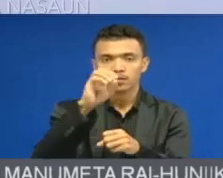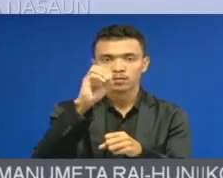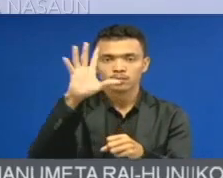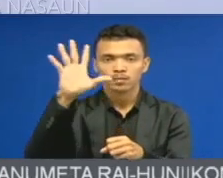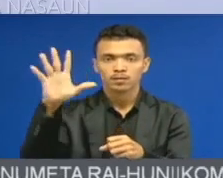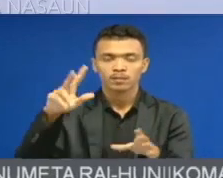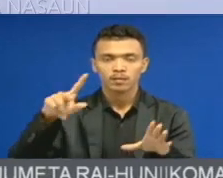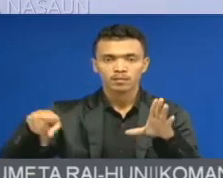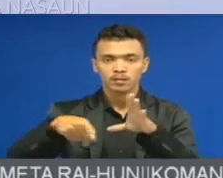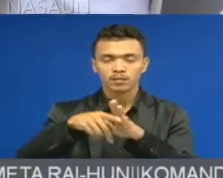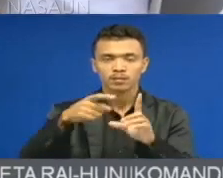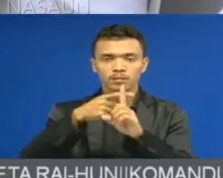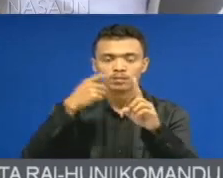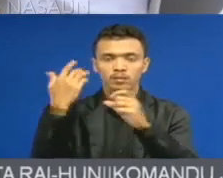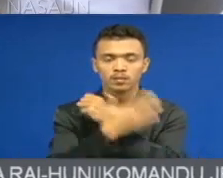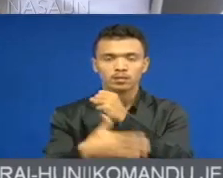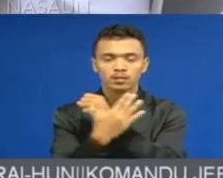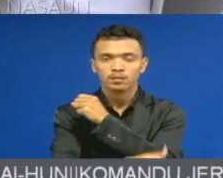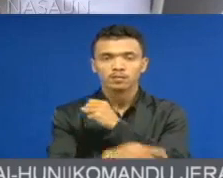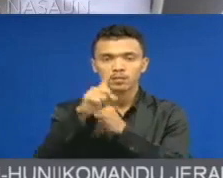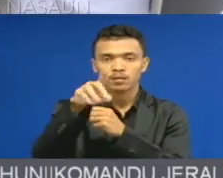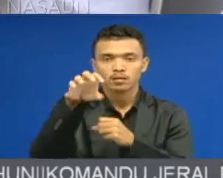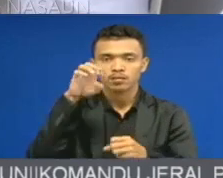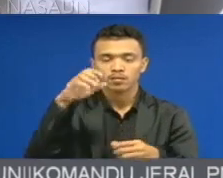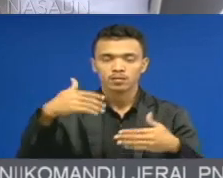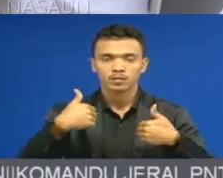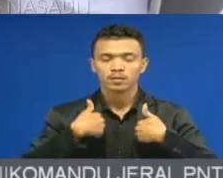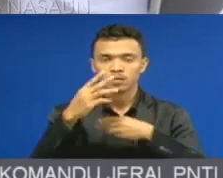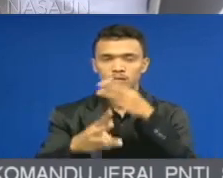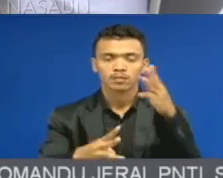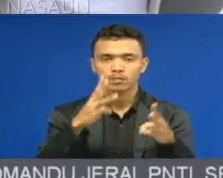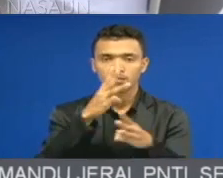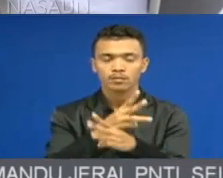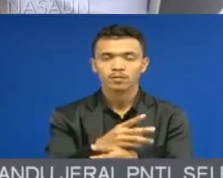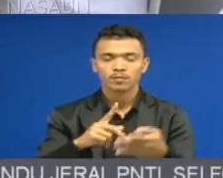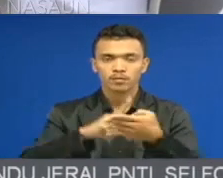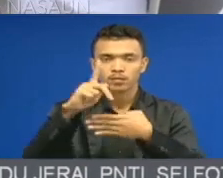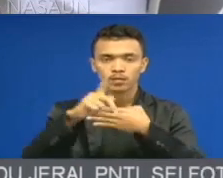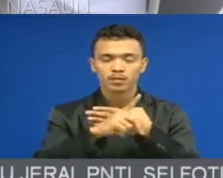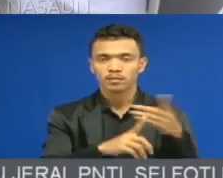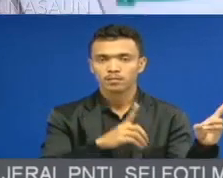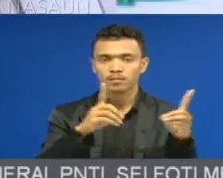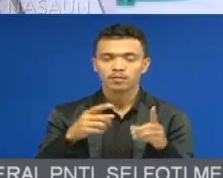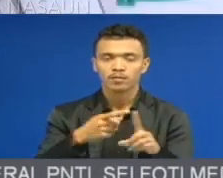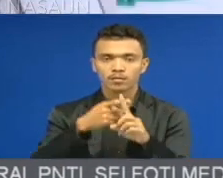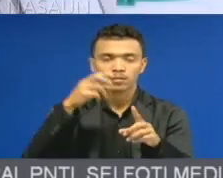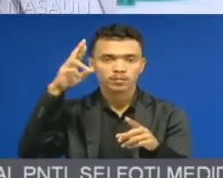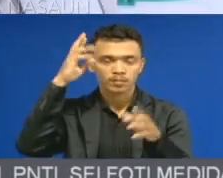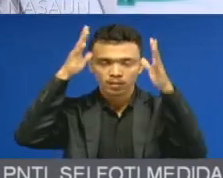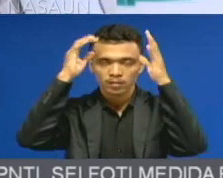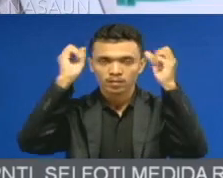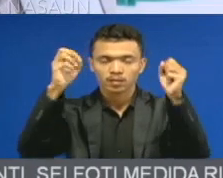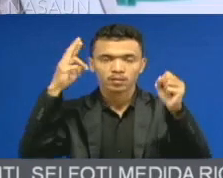nebe participa husi nação Atos Racing e Hamudu. Programa de iniciativa Moshusi Presidente da República José Ramos